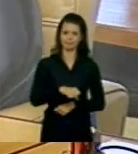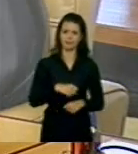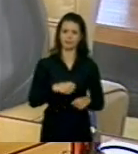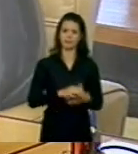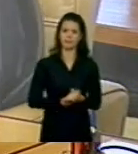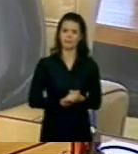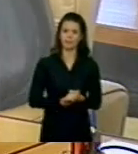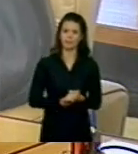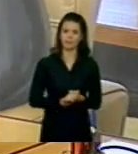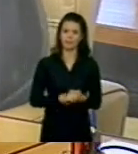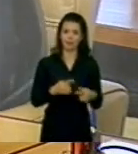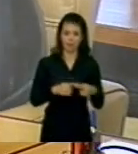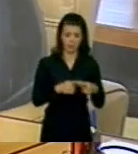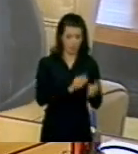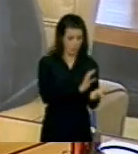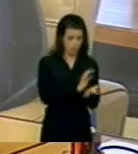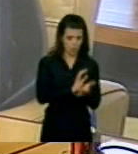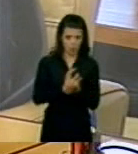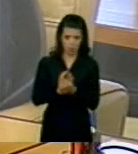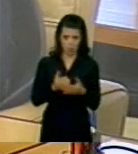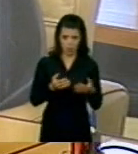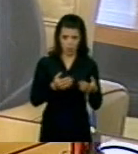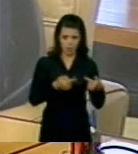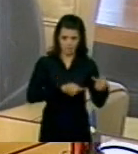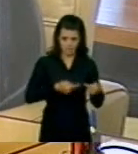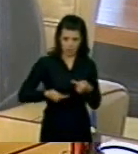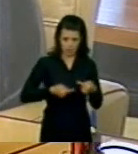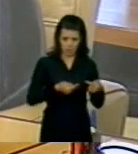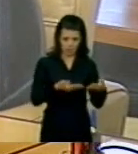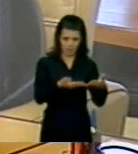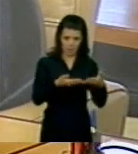entender dos requerentes, e aqui novamente entre aspas,